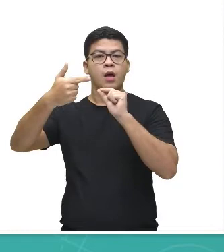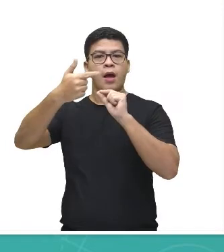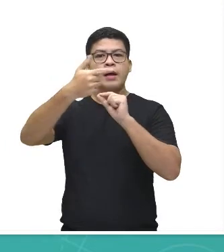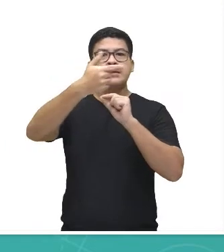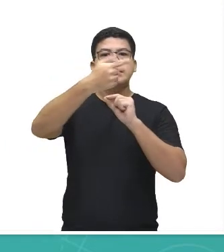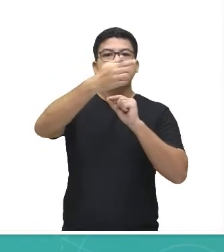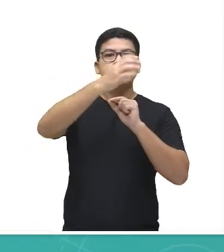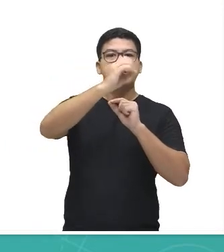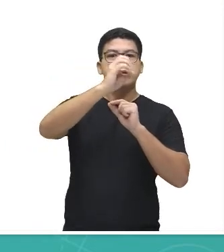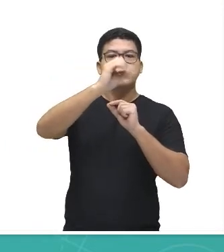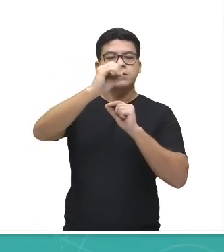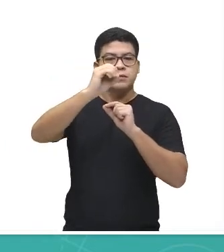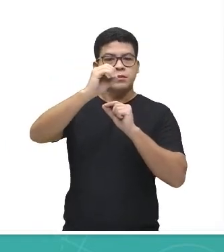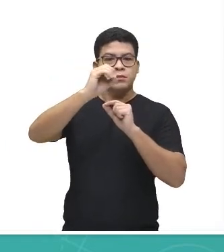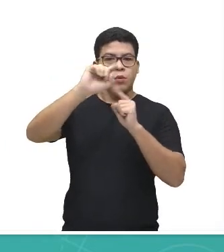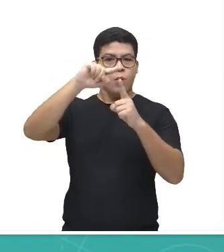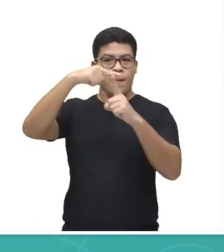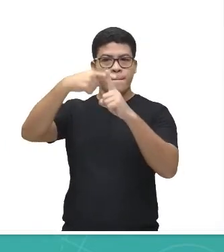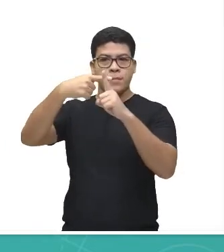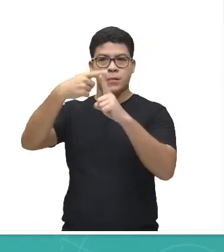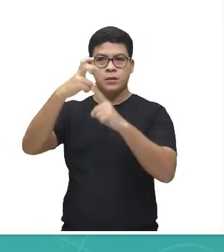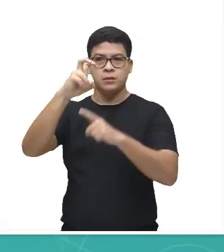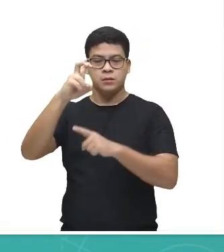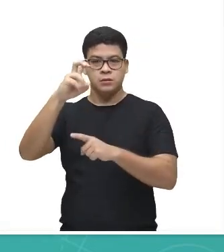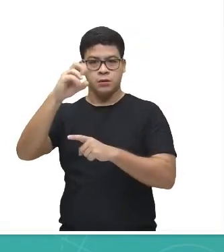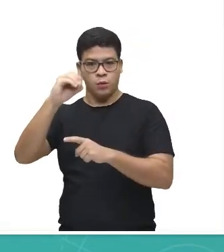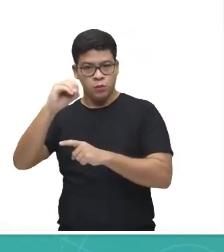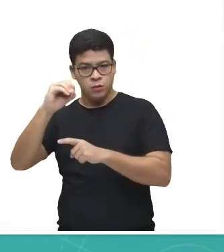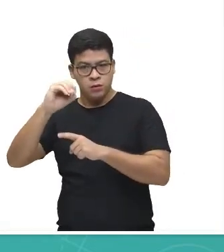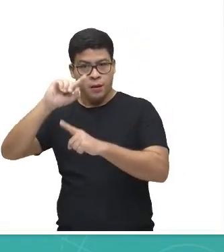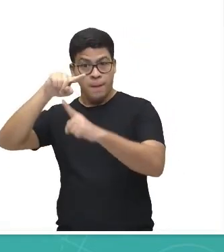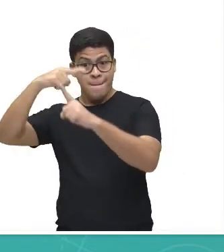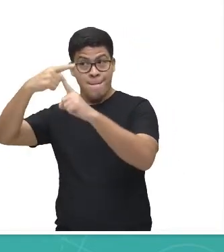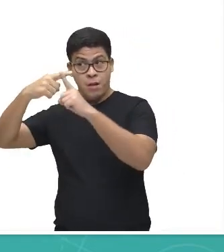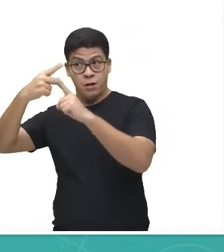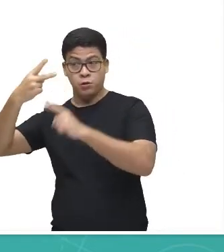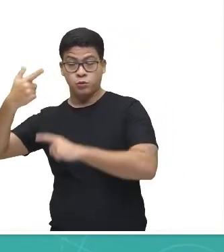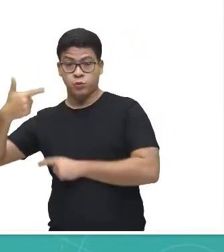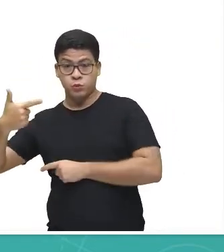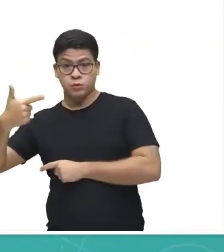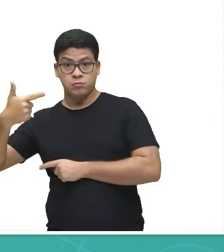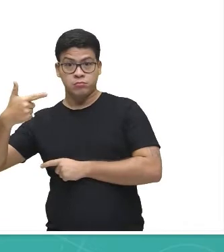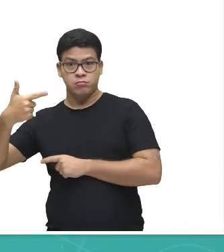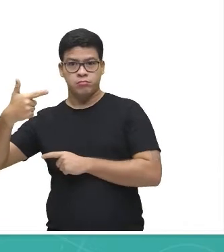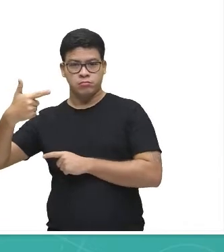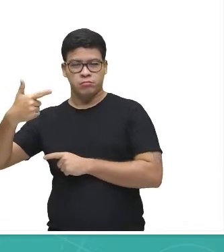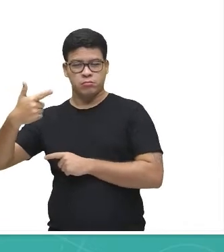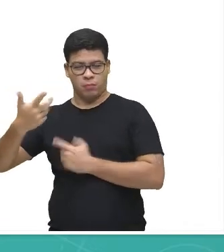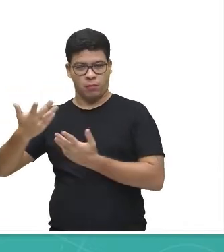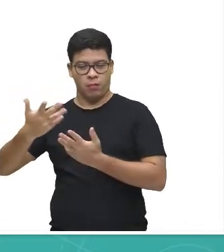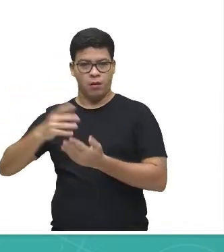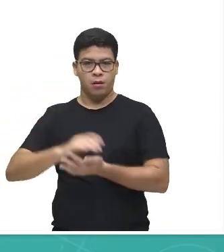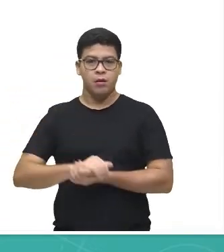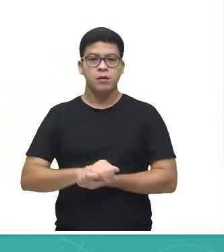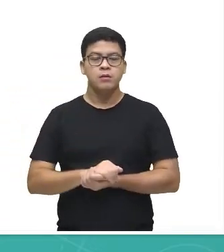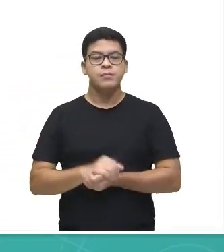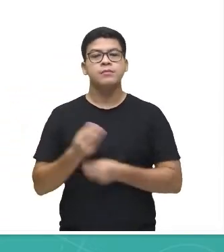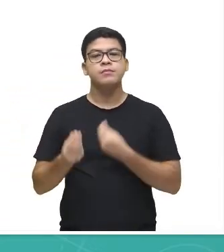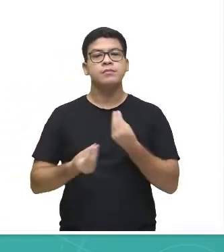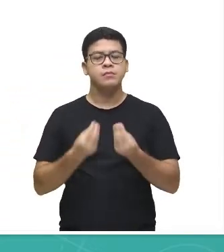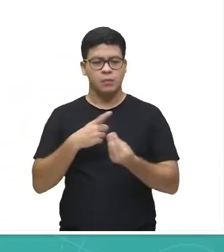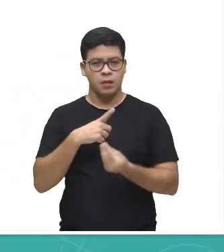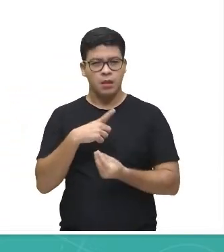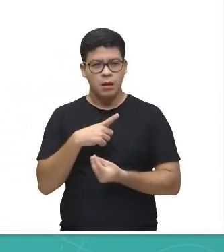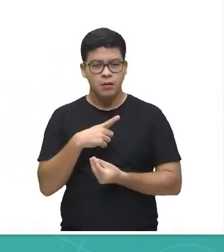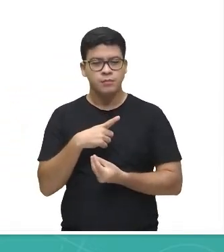752 unidades. Tá? Então, eu falava para vocês que quando eu tenho números, né, que são menores, né, eu